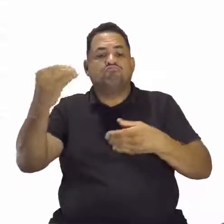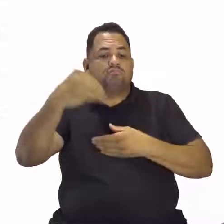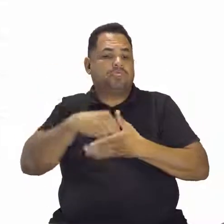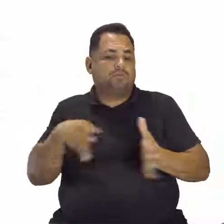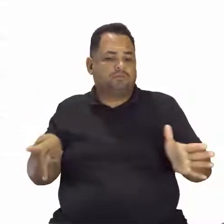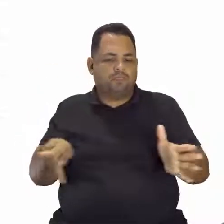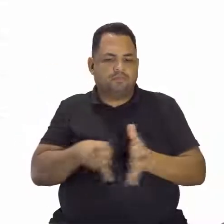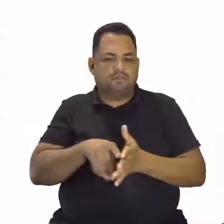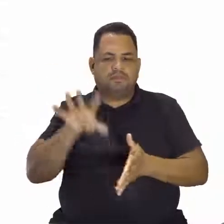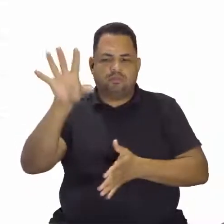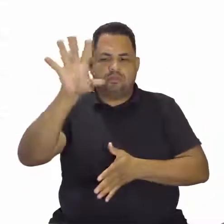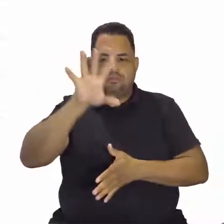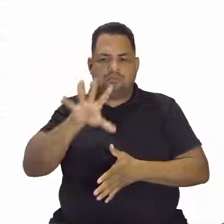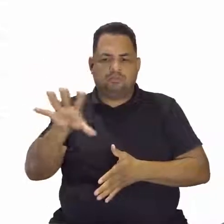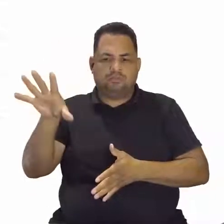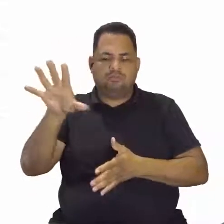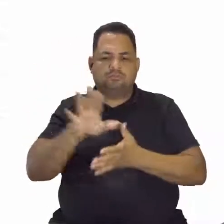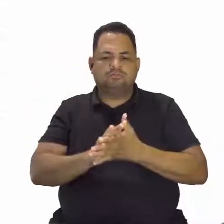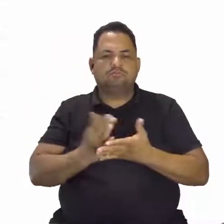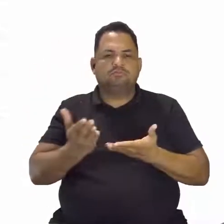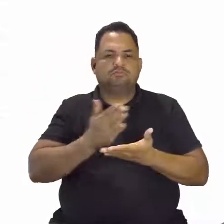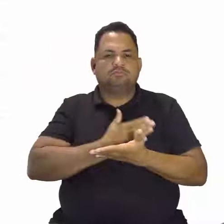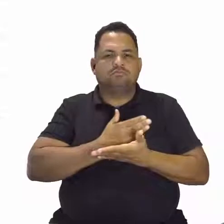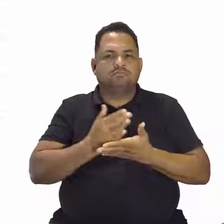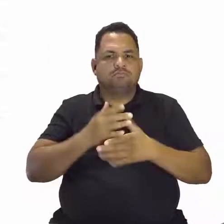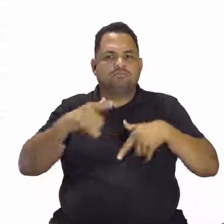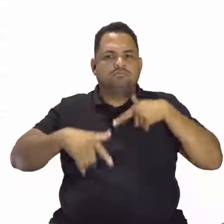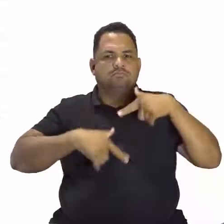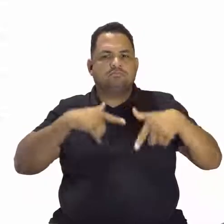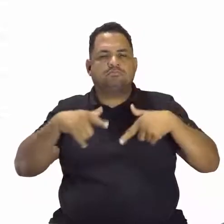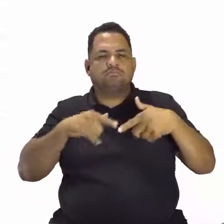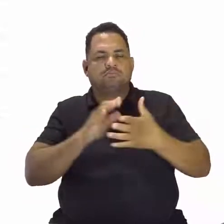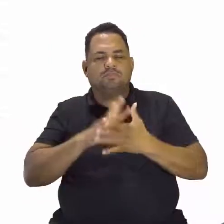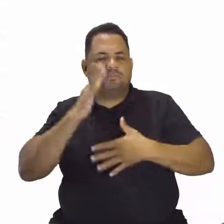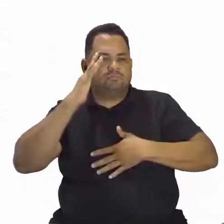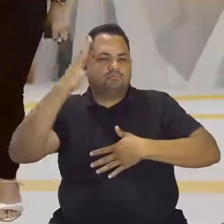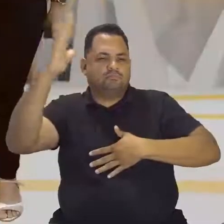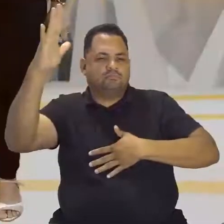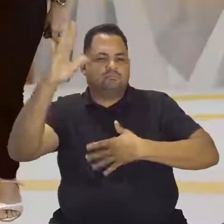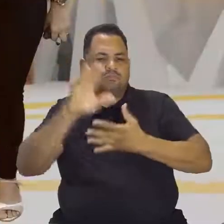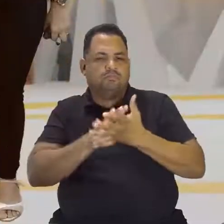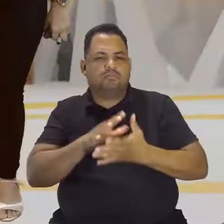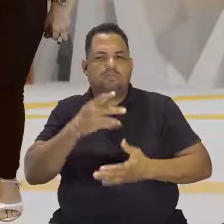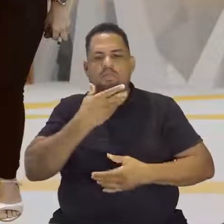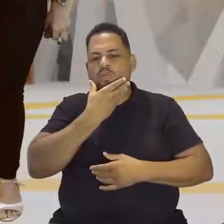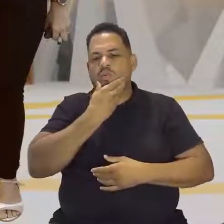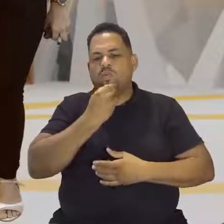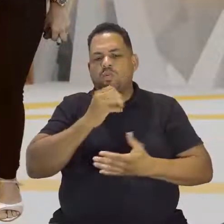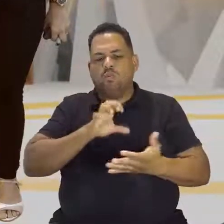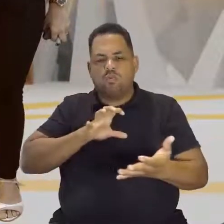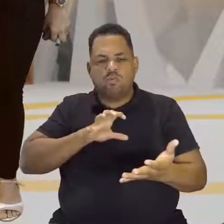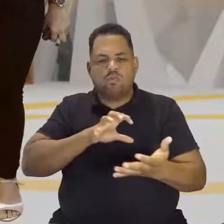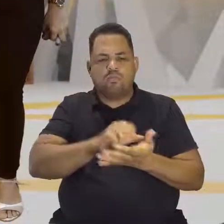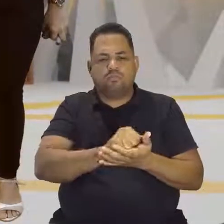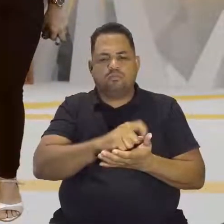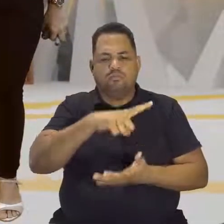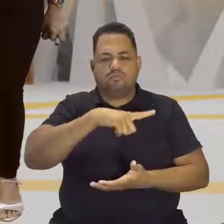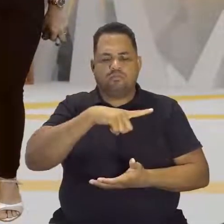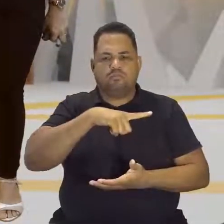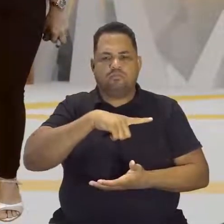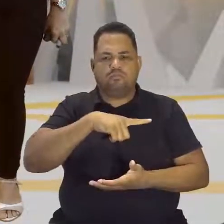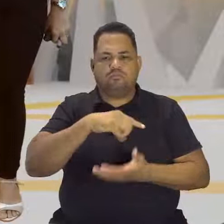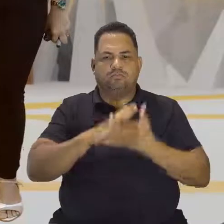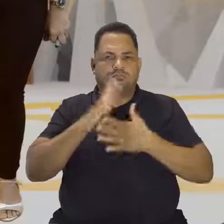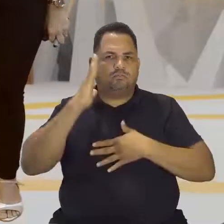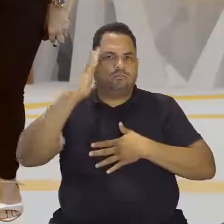que trabalhou um imaginário do colonizador, né? Existia uma imaginação sobre esse